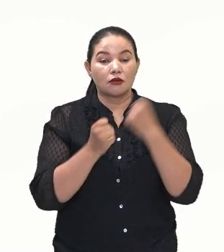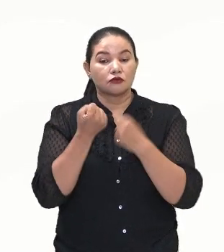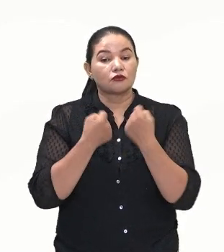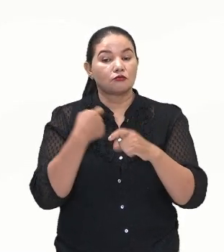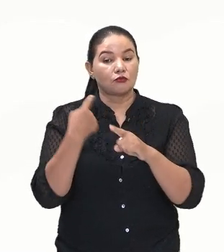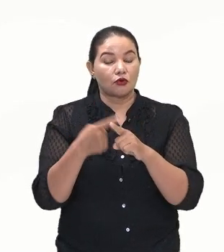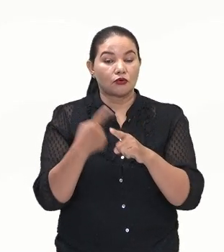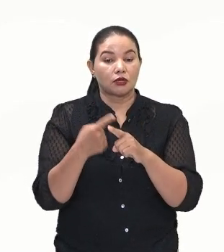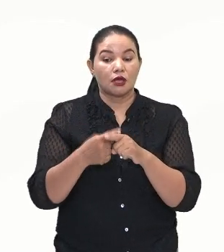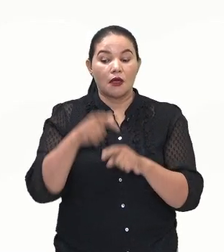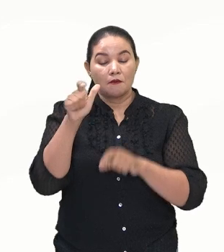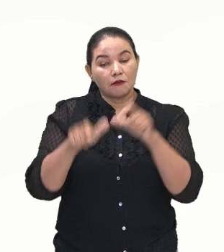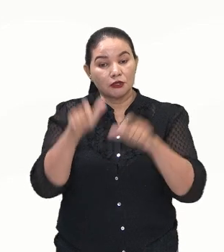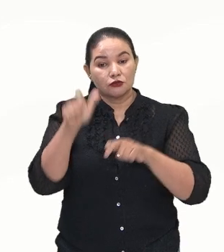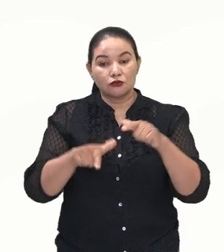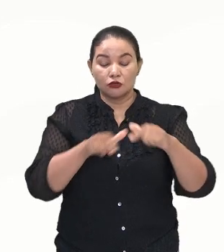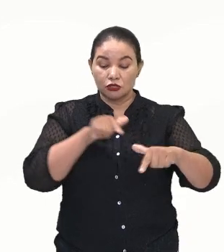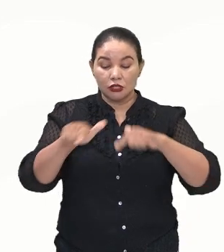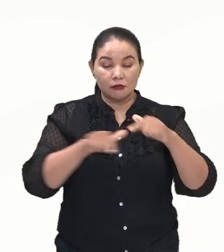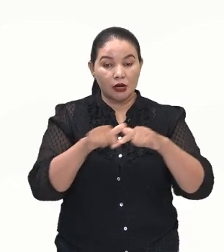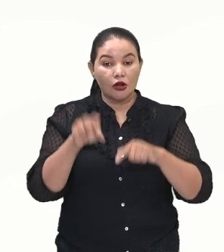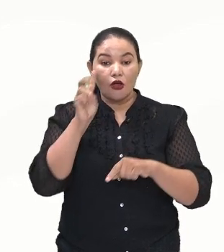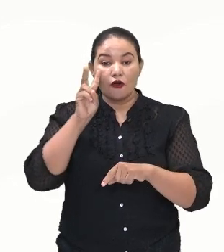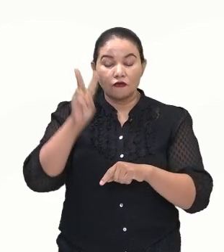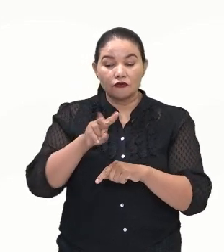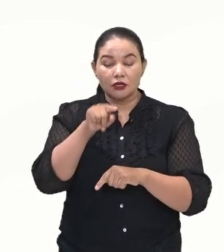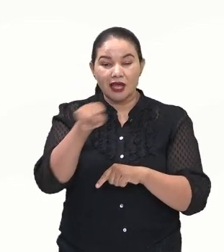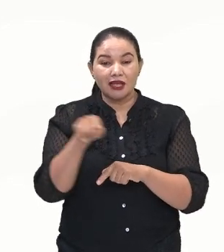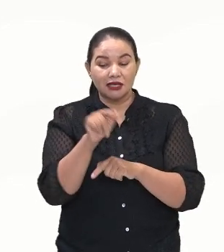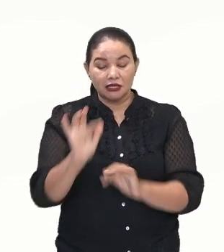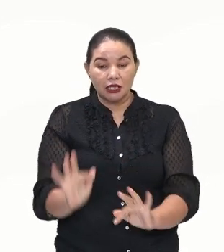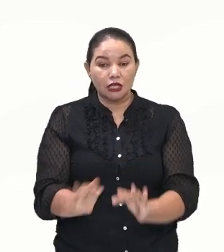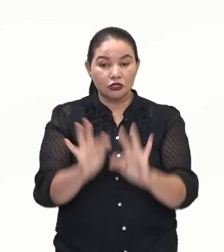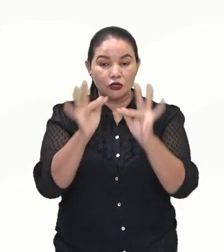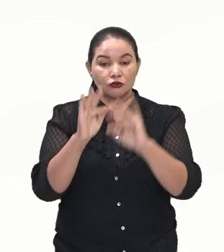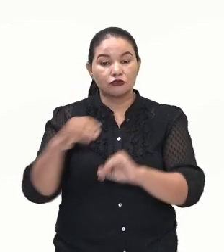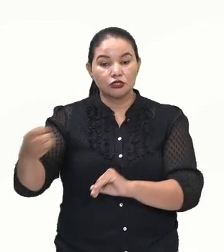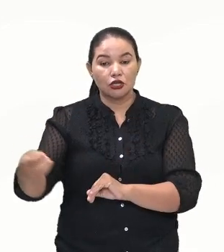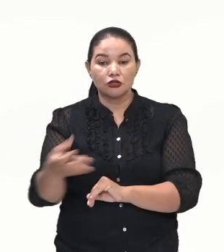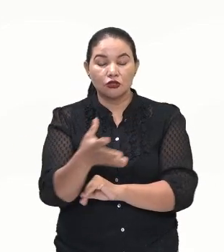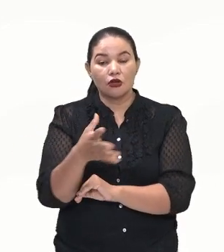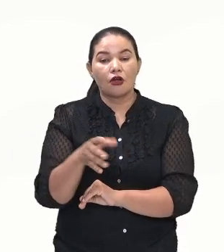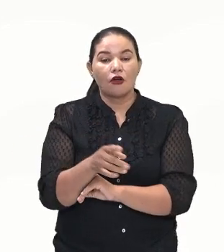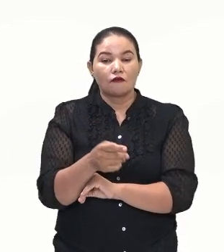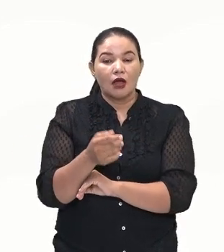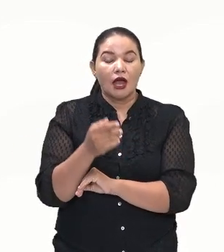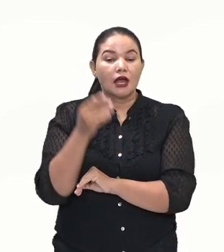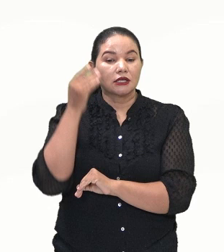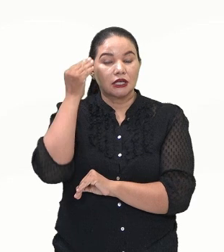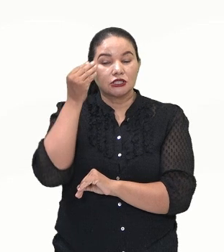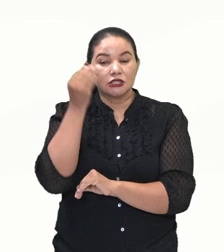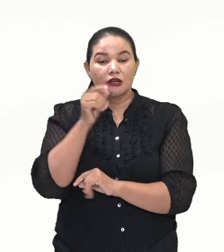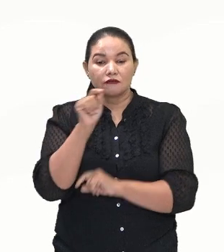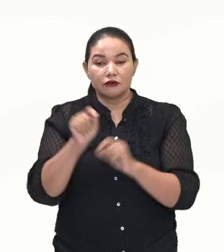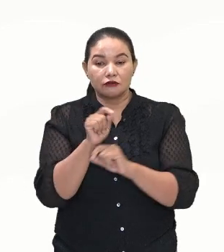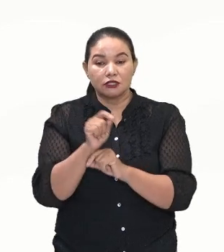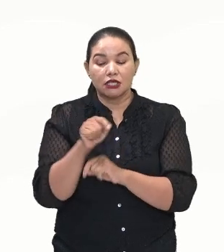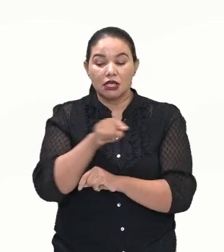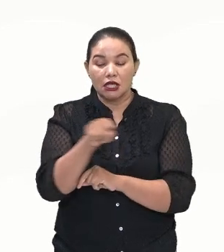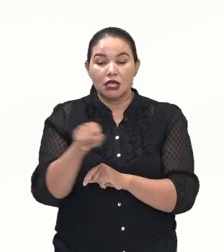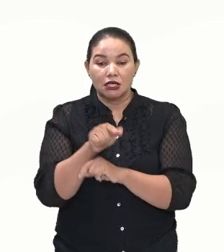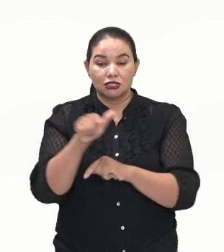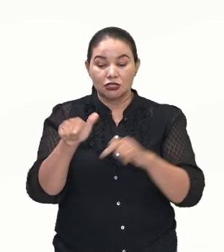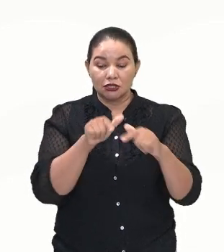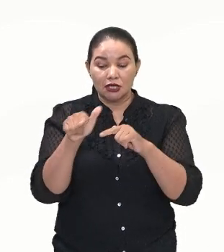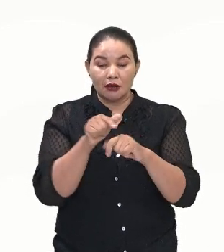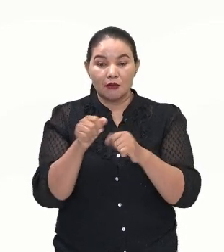que viam nessas novas tecnologias uma ameaça aos seus